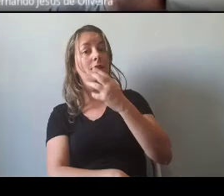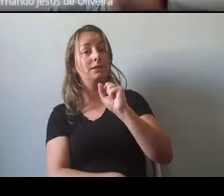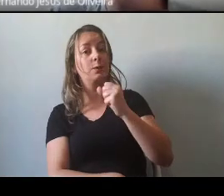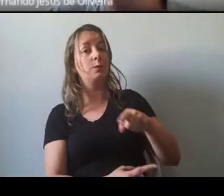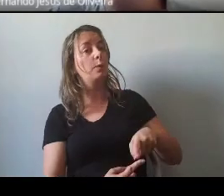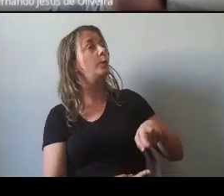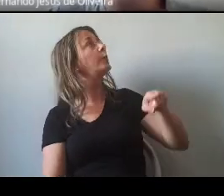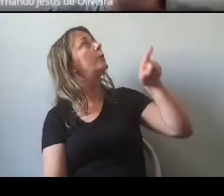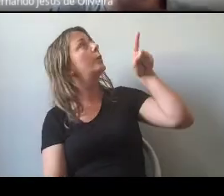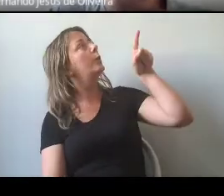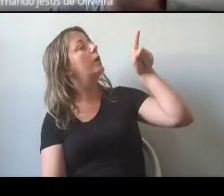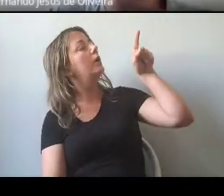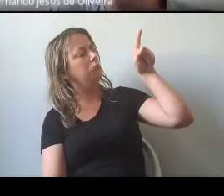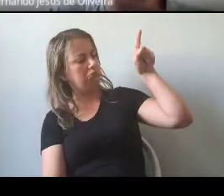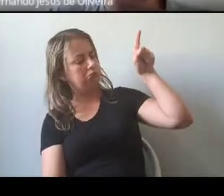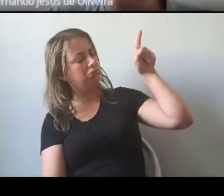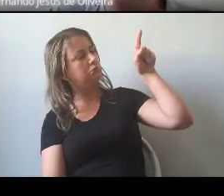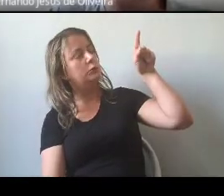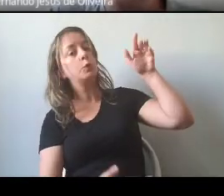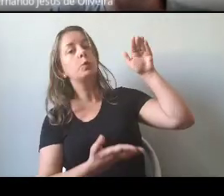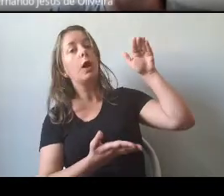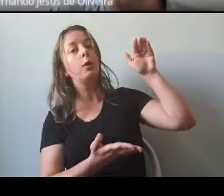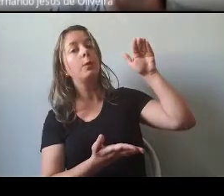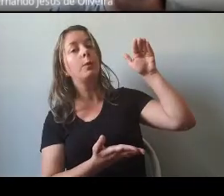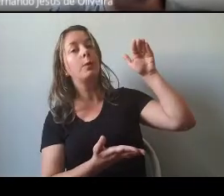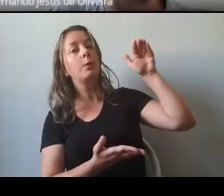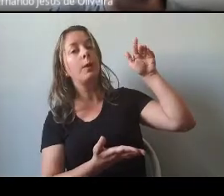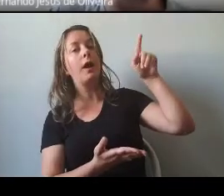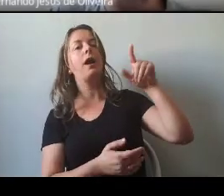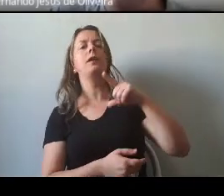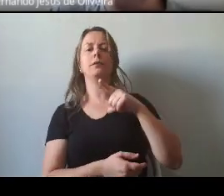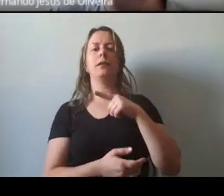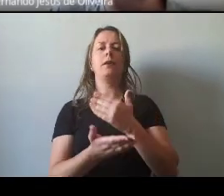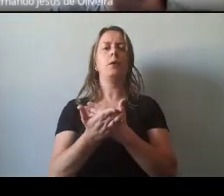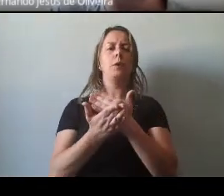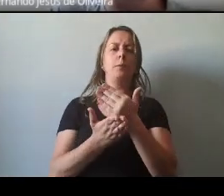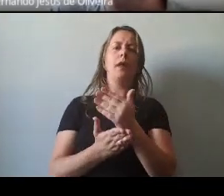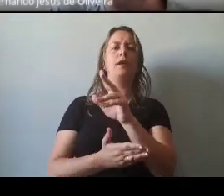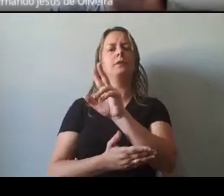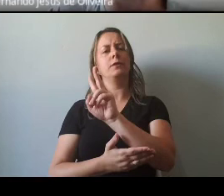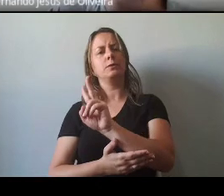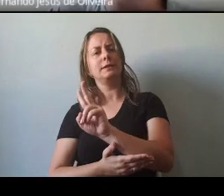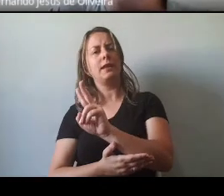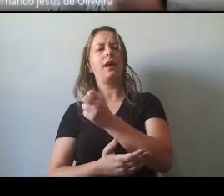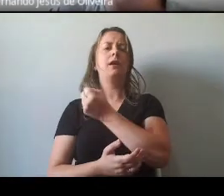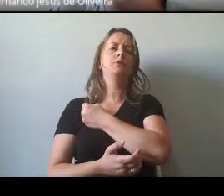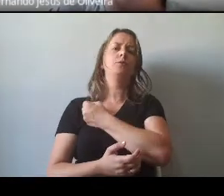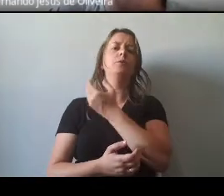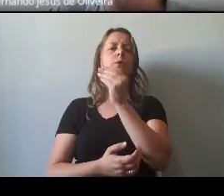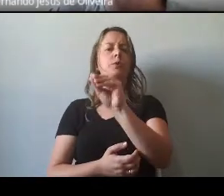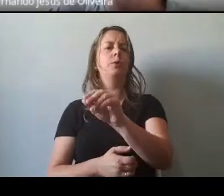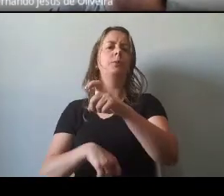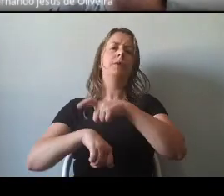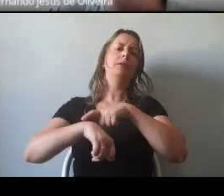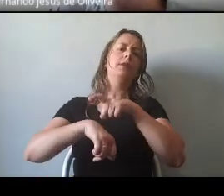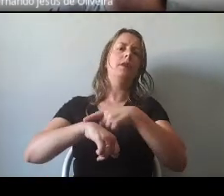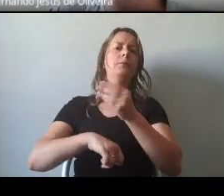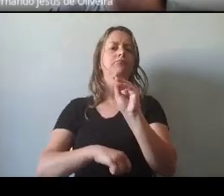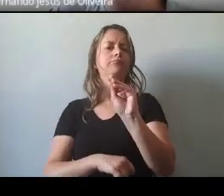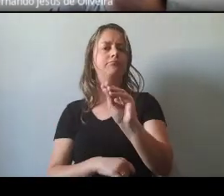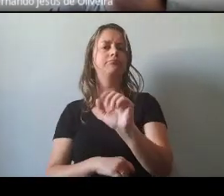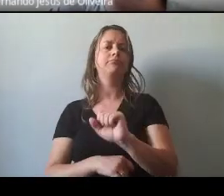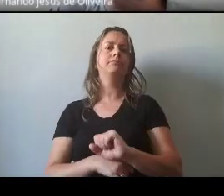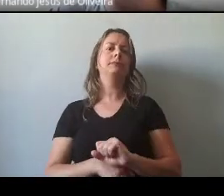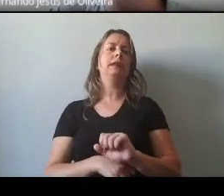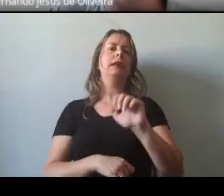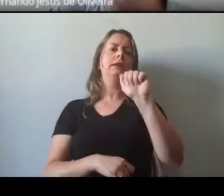percorre nesses 4 segundos aí, que é o tempo que ele gastou para subir. Velocidade inicial é 40, o tempo, então, que ele gastou para